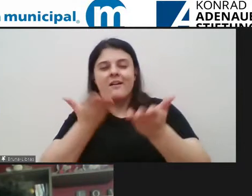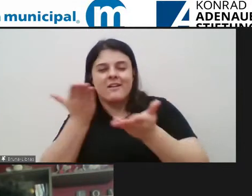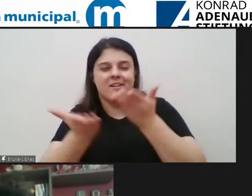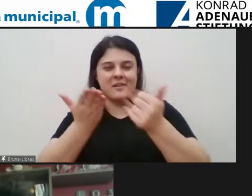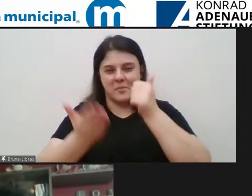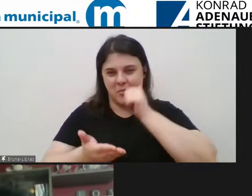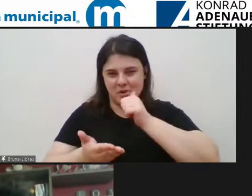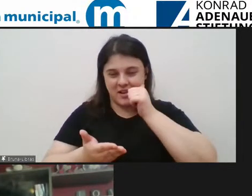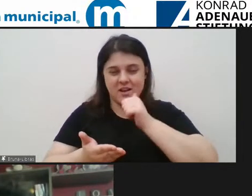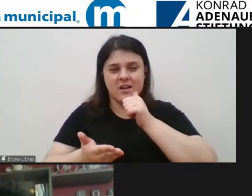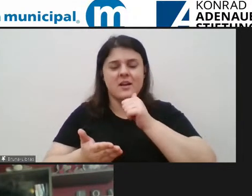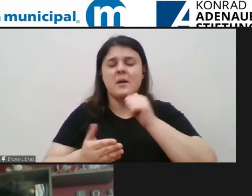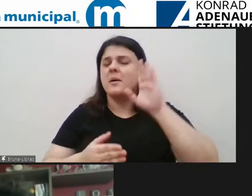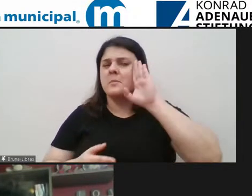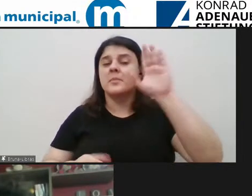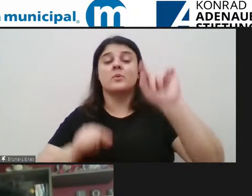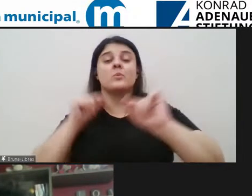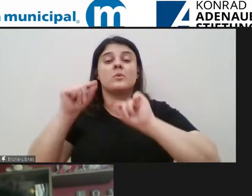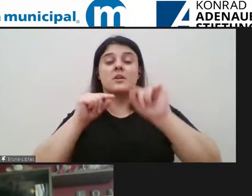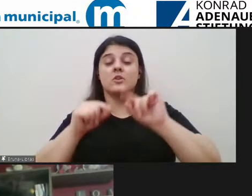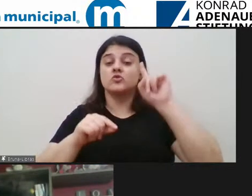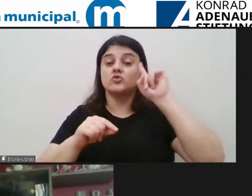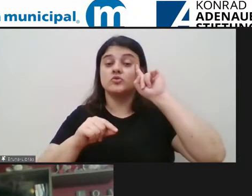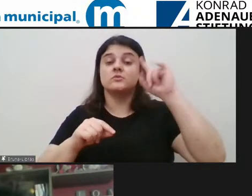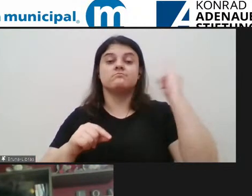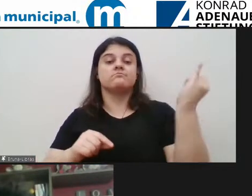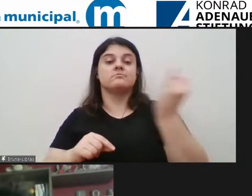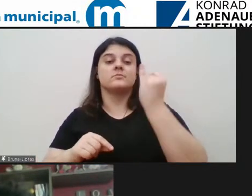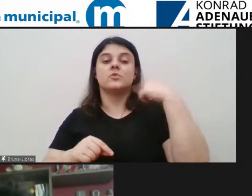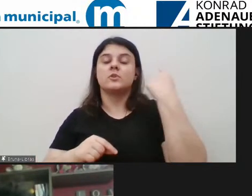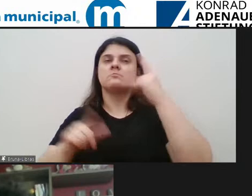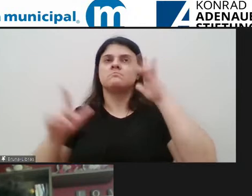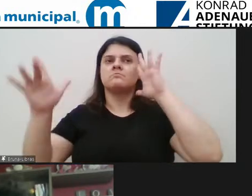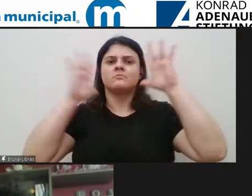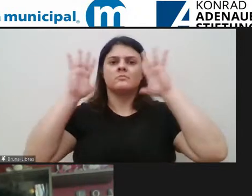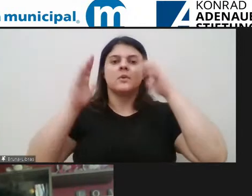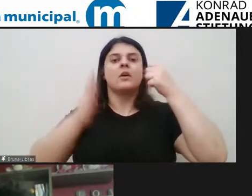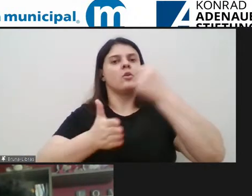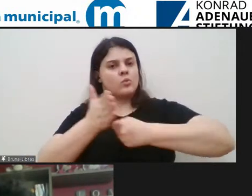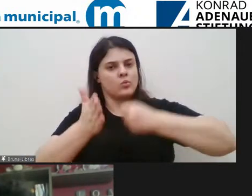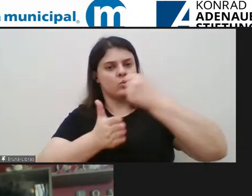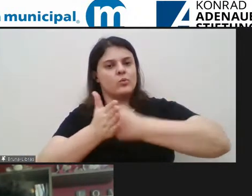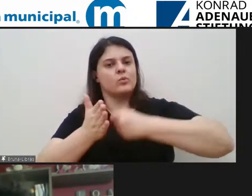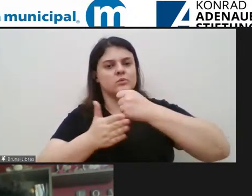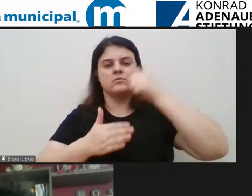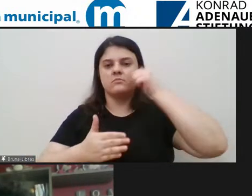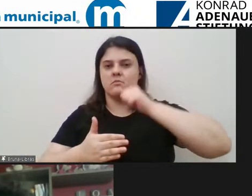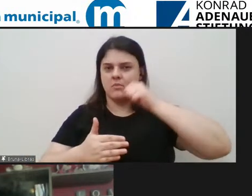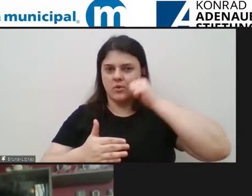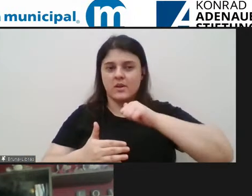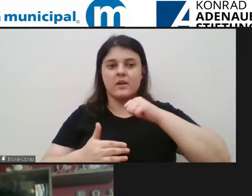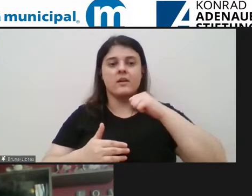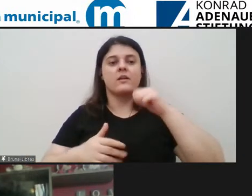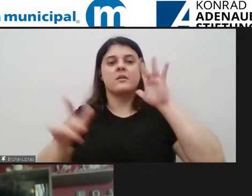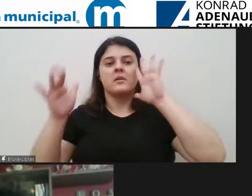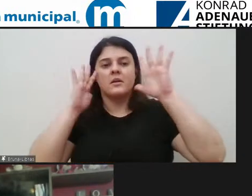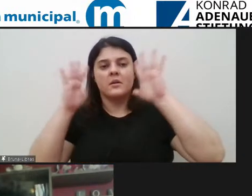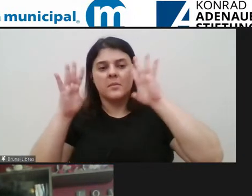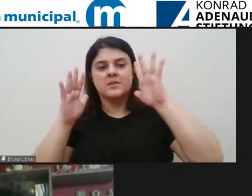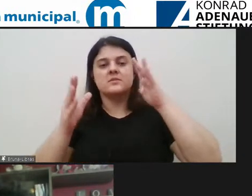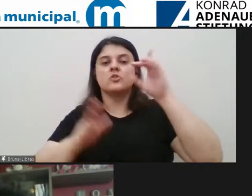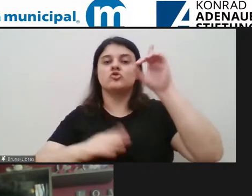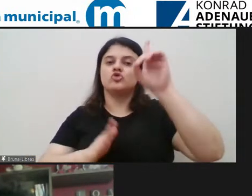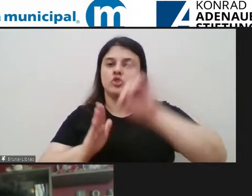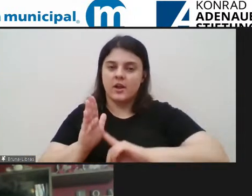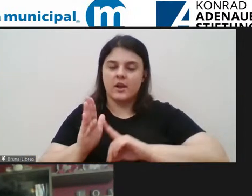mulher vamos dizer assim acima de tudo ele é um dia fundamental para gente pensar Acerca das lutas né das mulheres para gente pensar a respeito